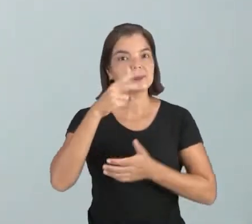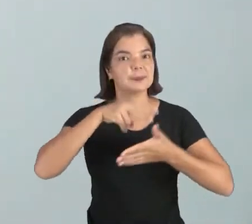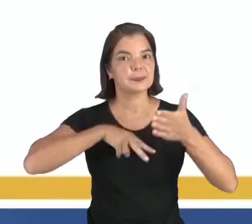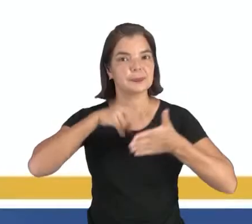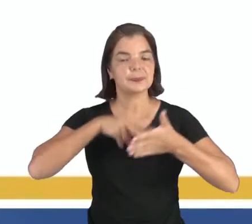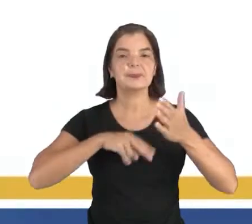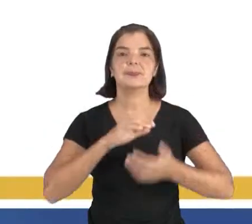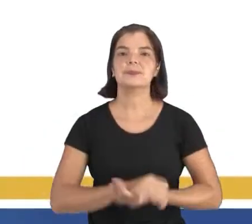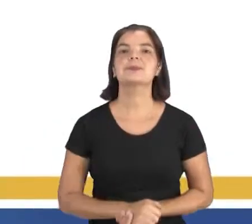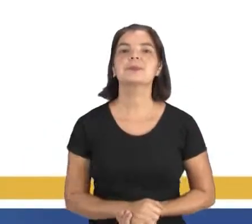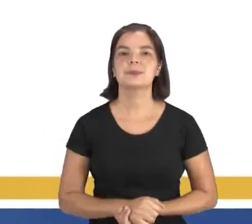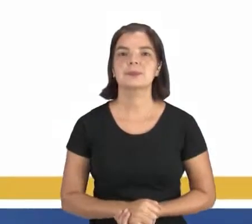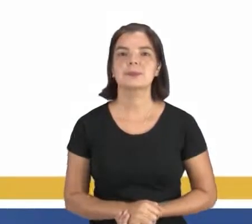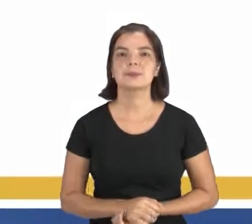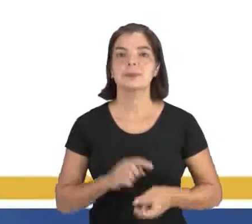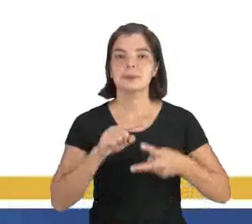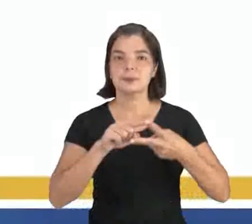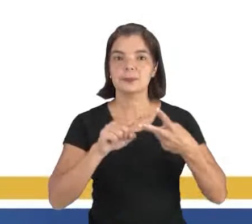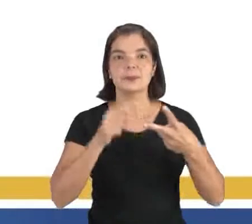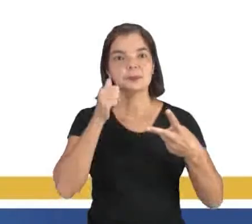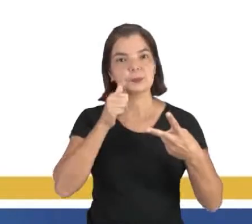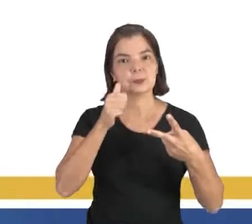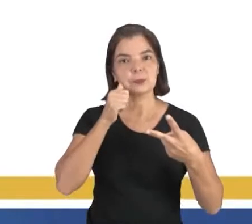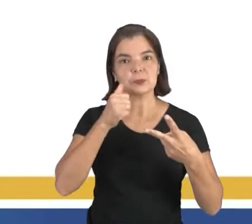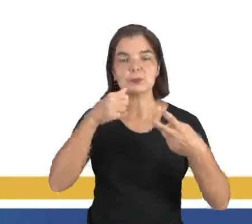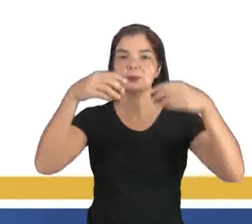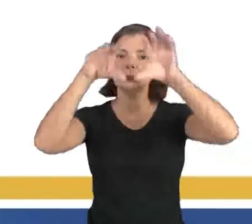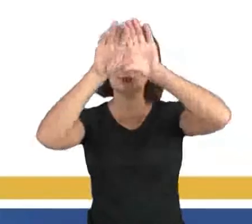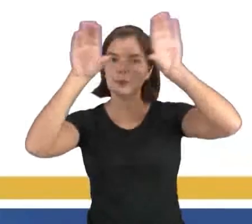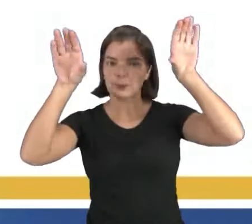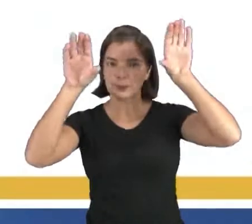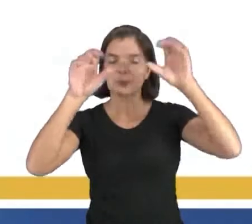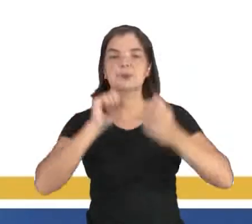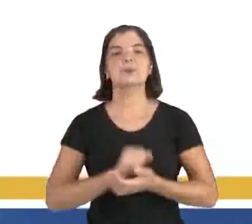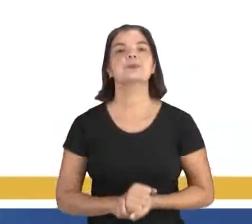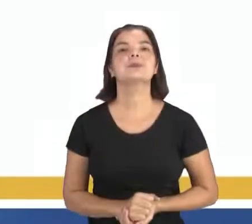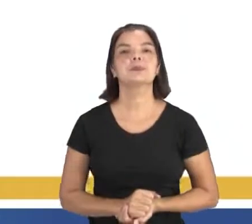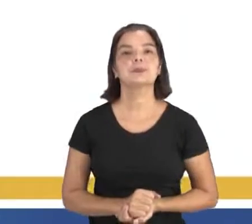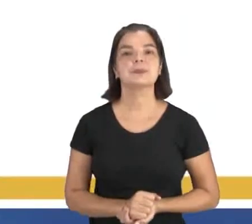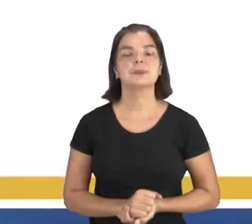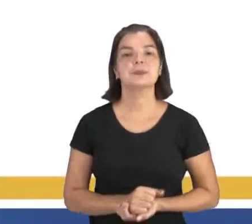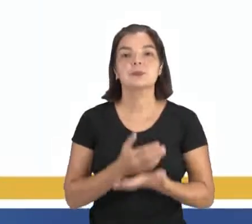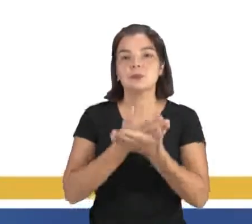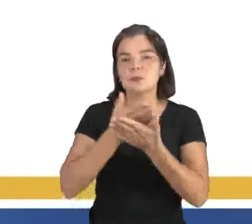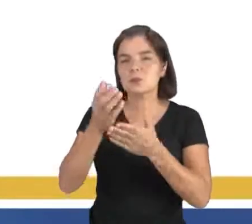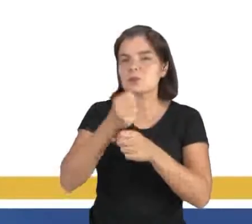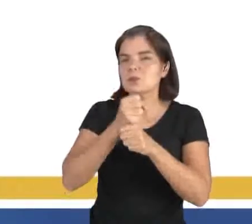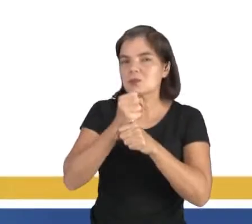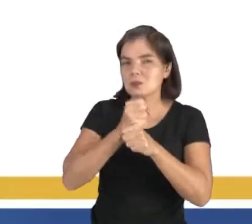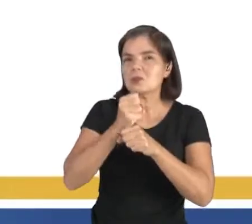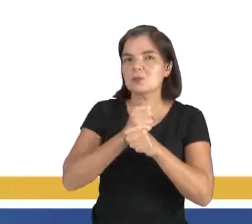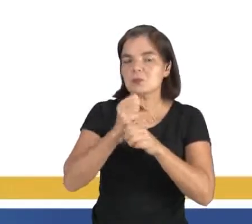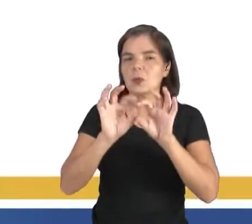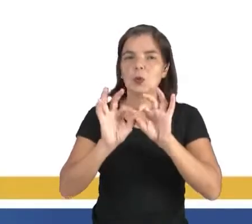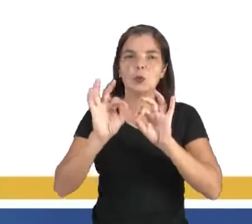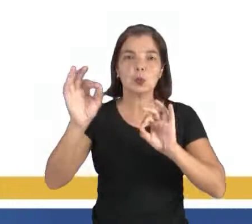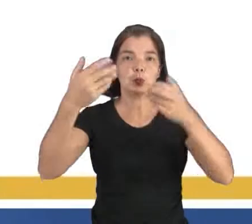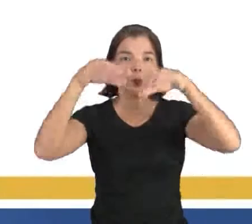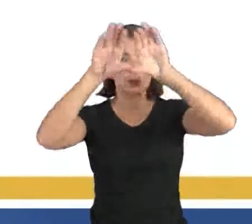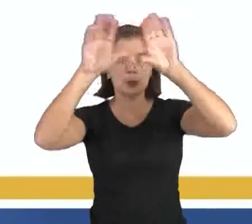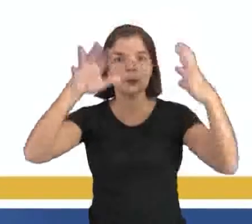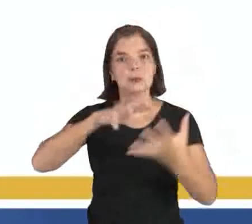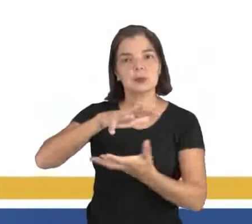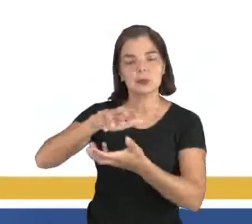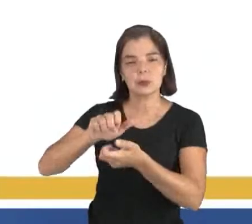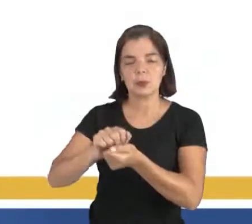leitura. As duas mulheres e o céu. Conto africano. No começo dos tempos, a distância entre o céu e a